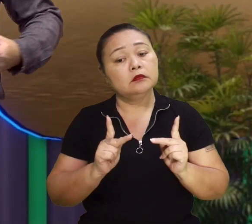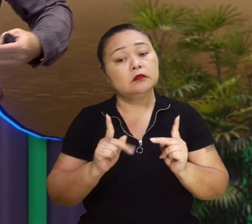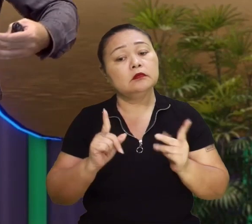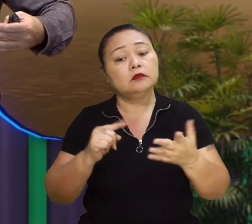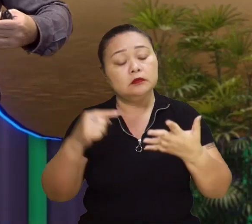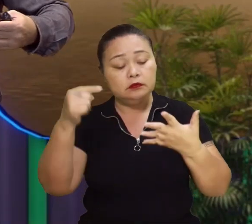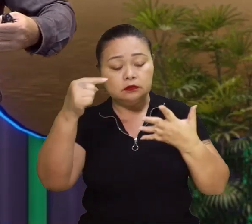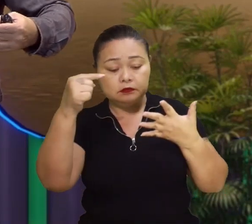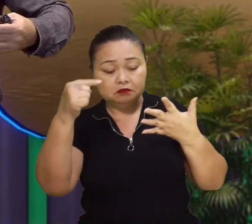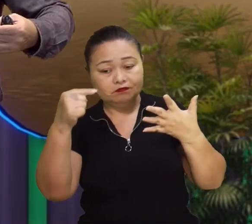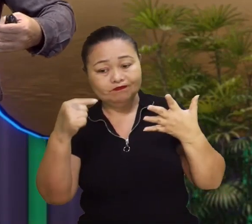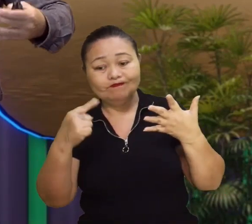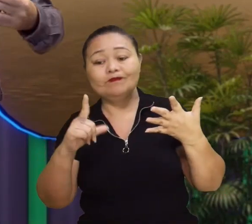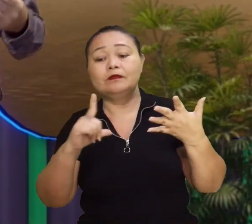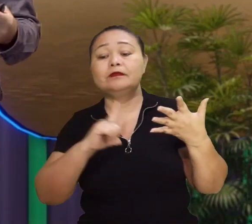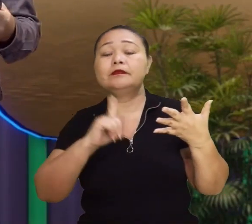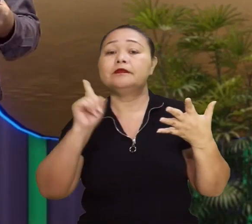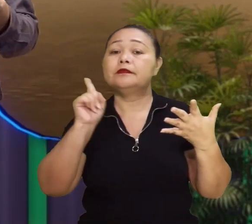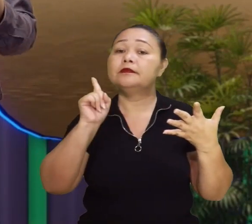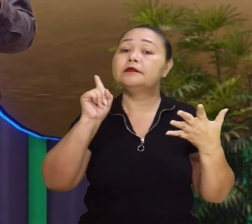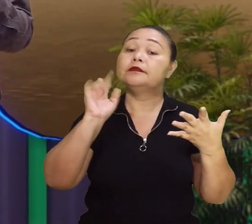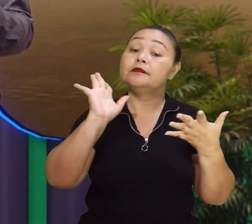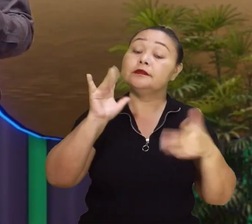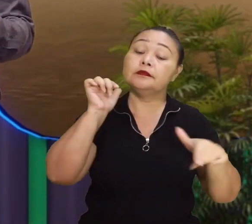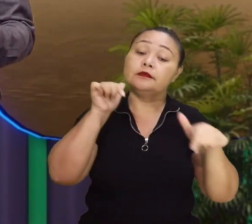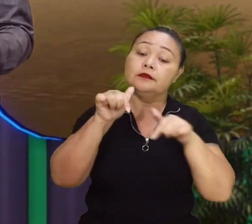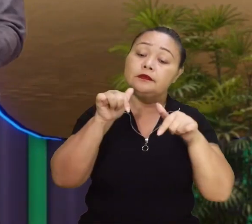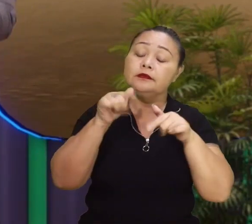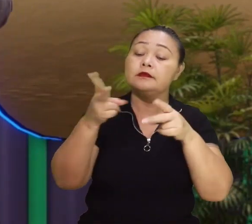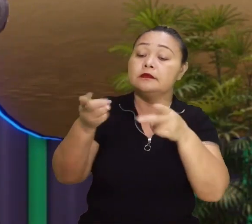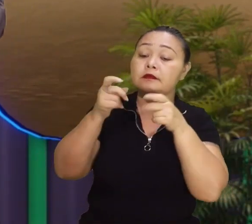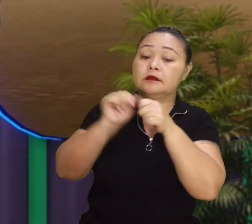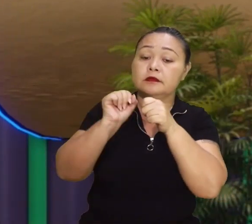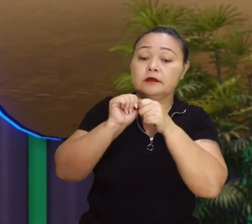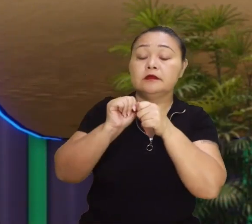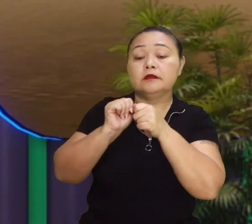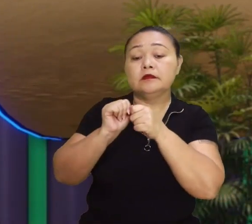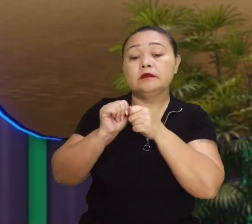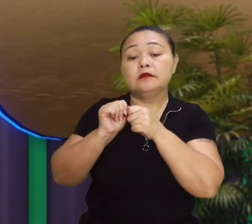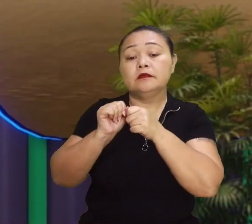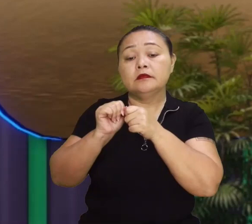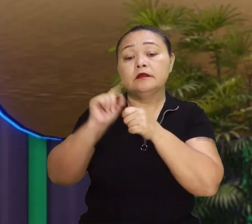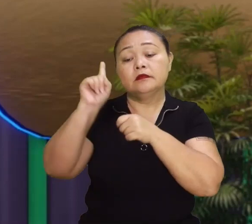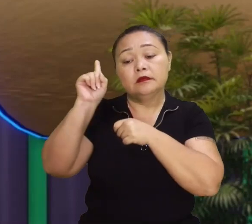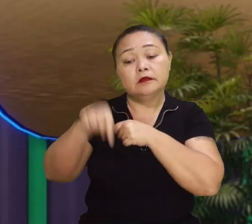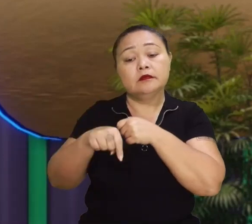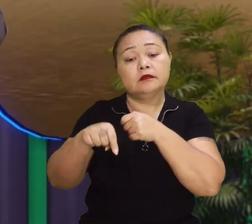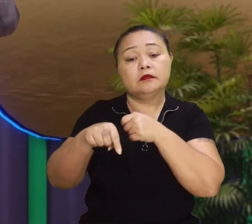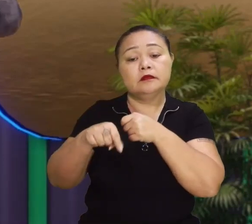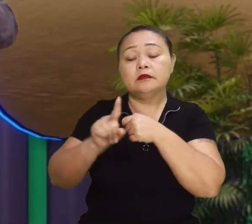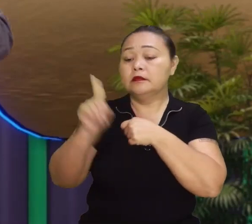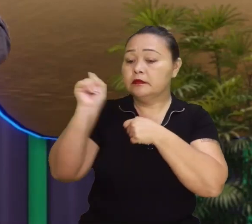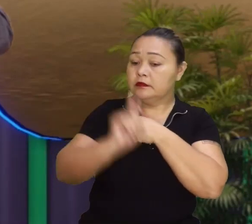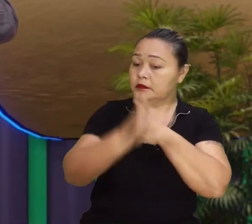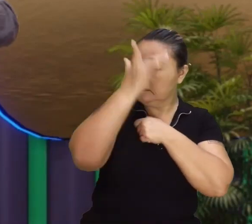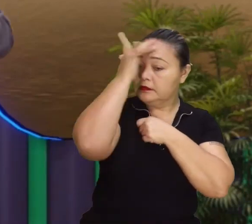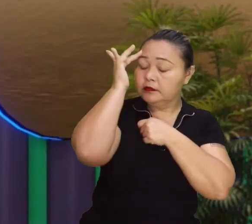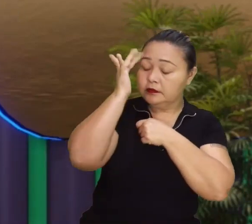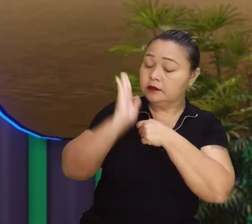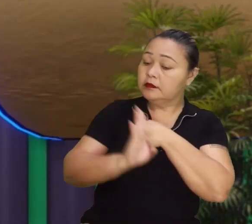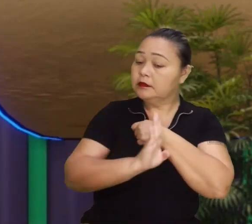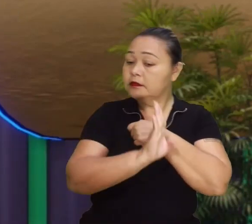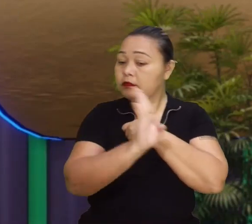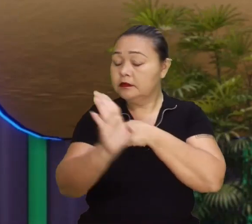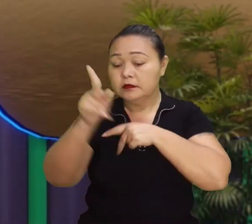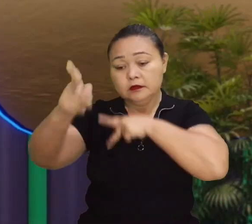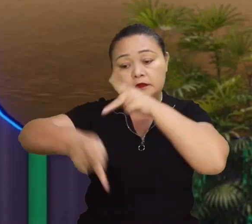esses percalços. Mas a atividade extrativista ou extrativista é aquele cidadão que vive, é